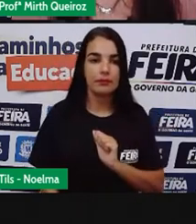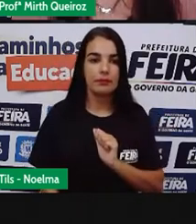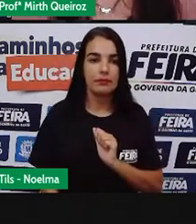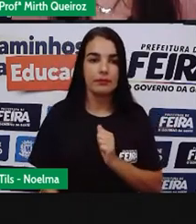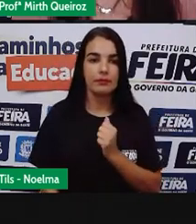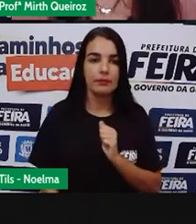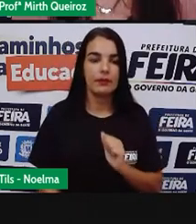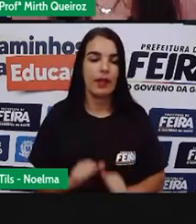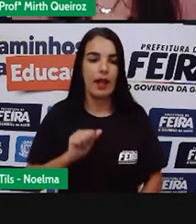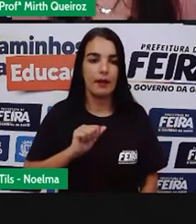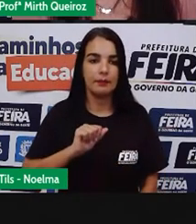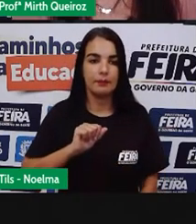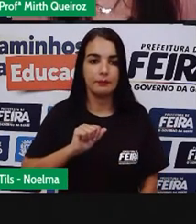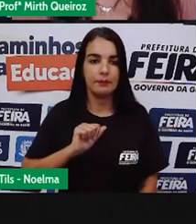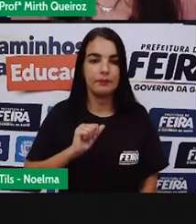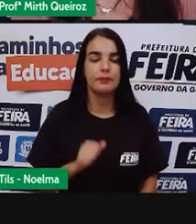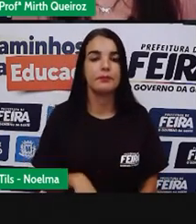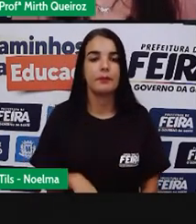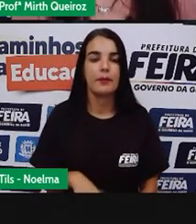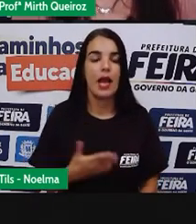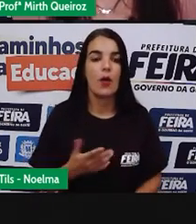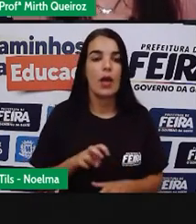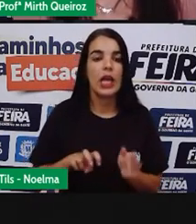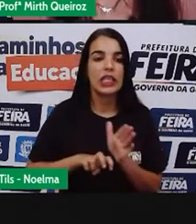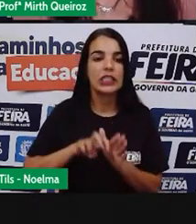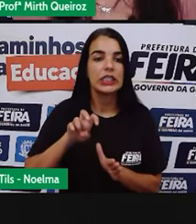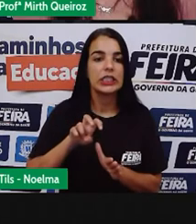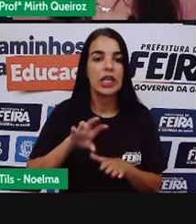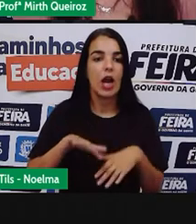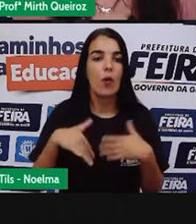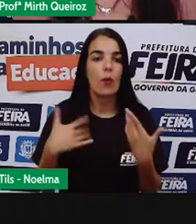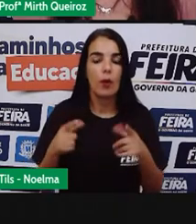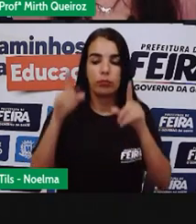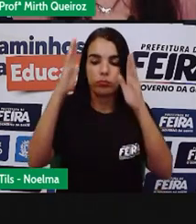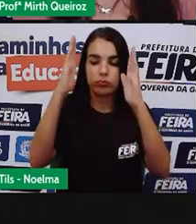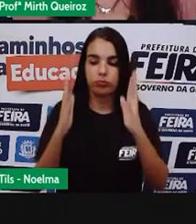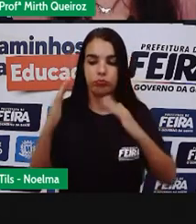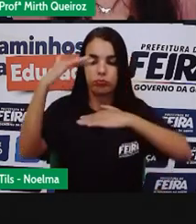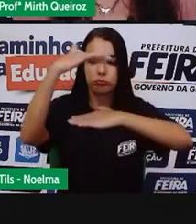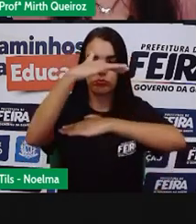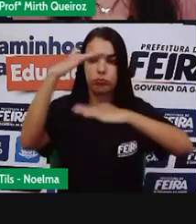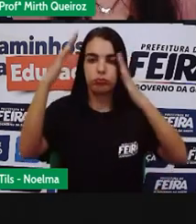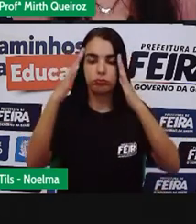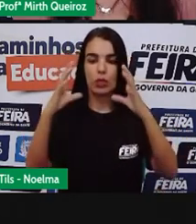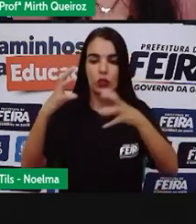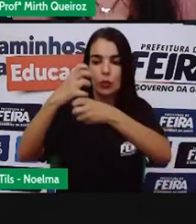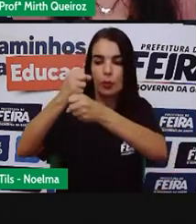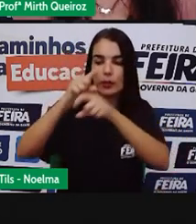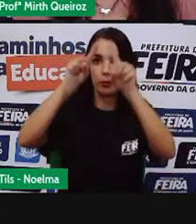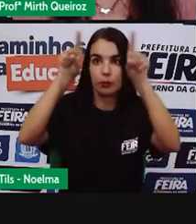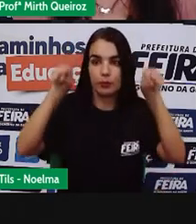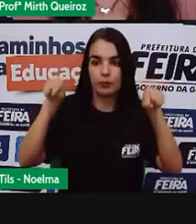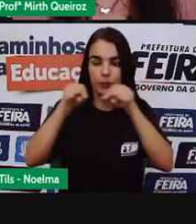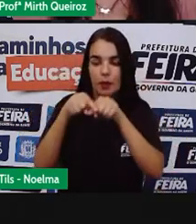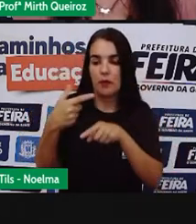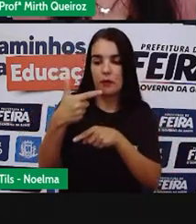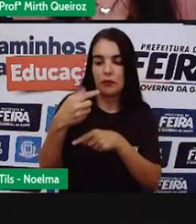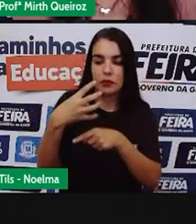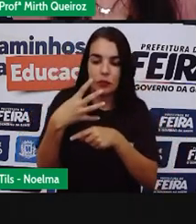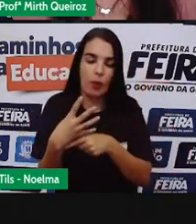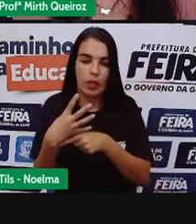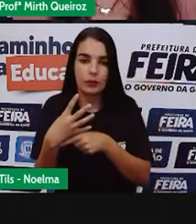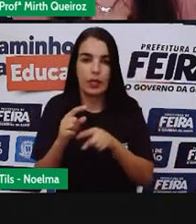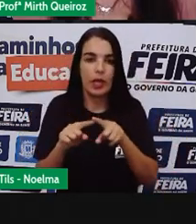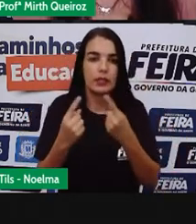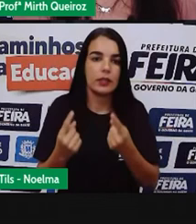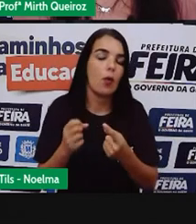questão, alternativa A. Quinta questão. Um quadrado tem um perímetro de 24 centímetros, que é a medida de todos os